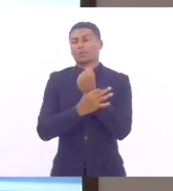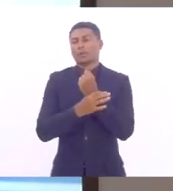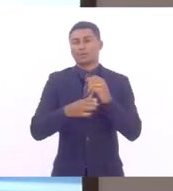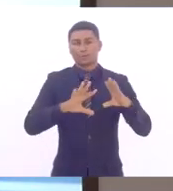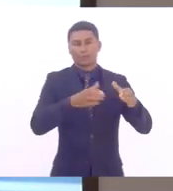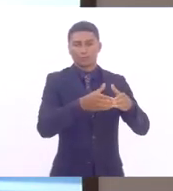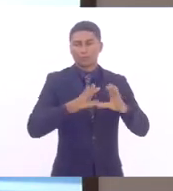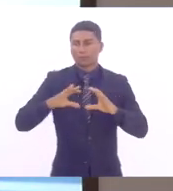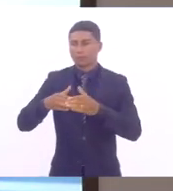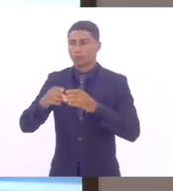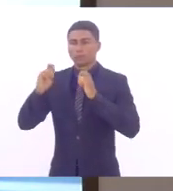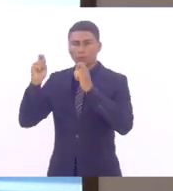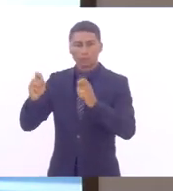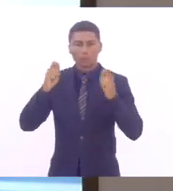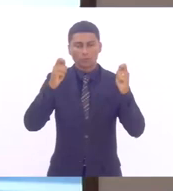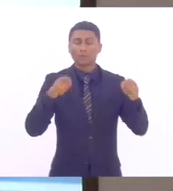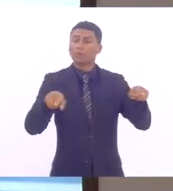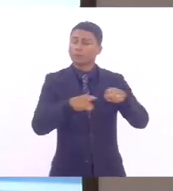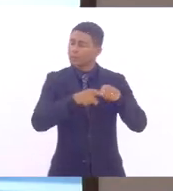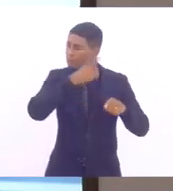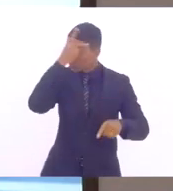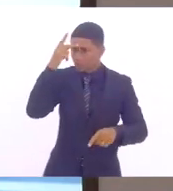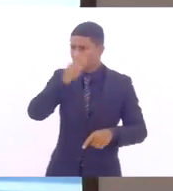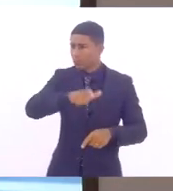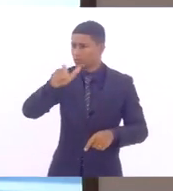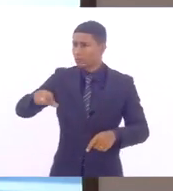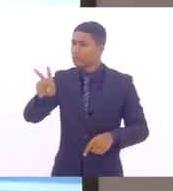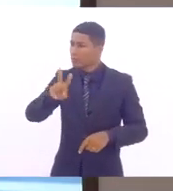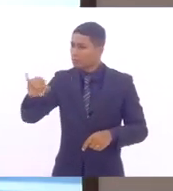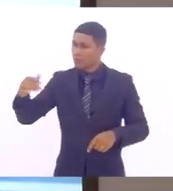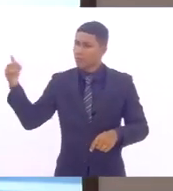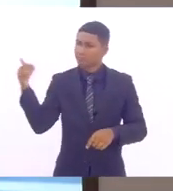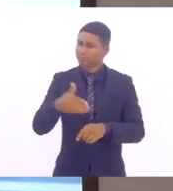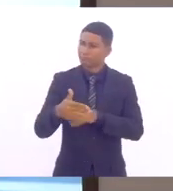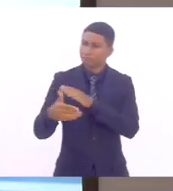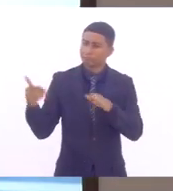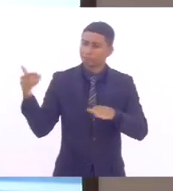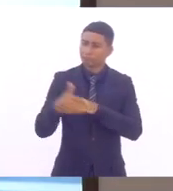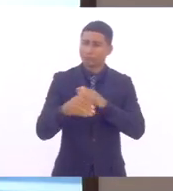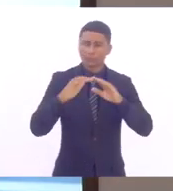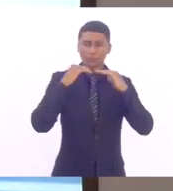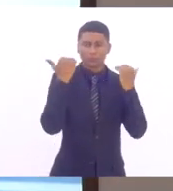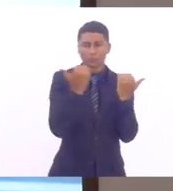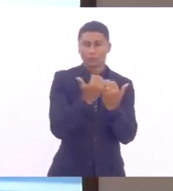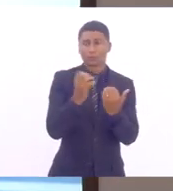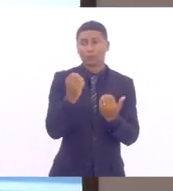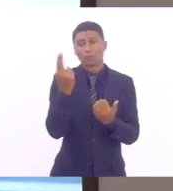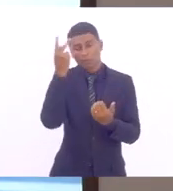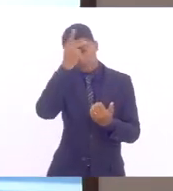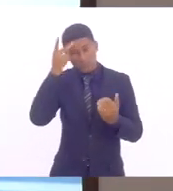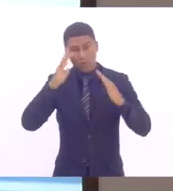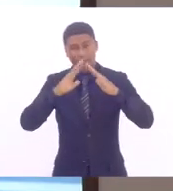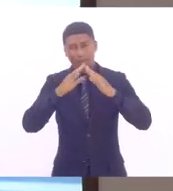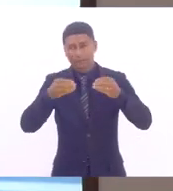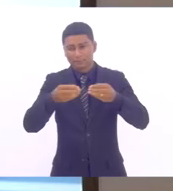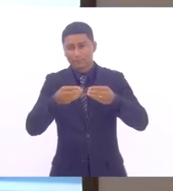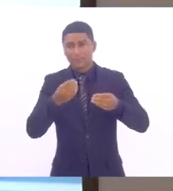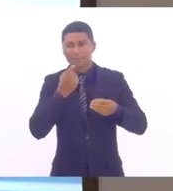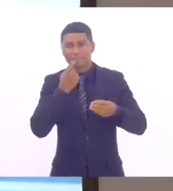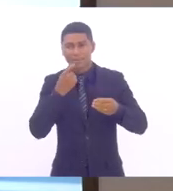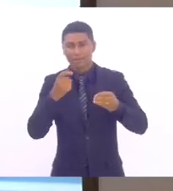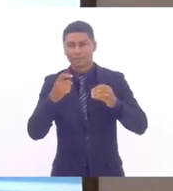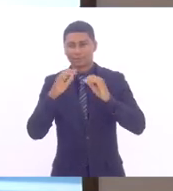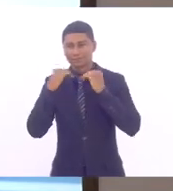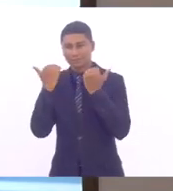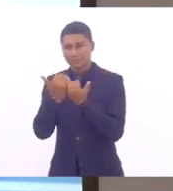organizada, que é o que a gente quer também, mas para o torcedor comum que vai ao estádio, ou para o usuário da via, ou para as pessoas que moram no entorno dos estádios